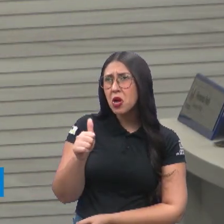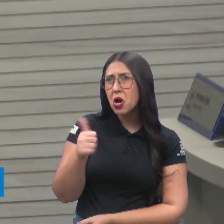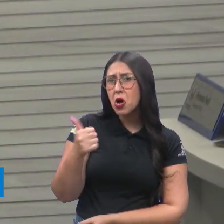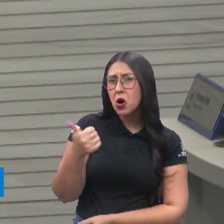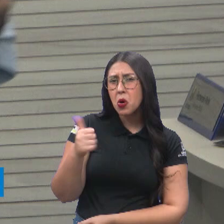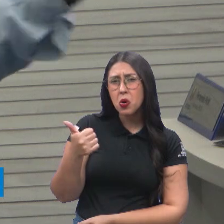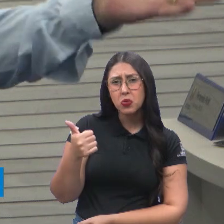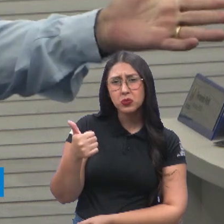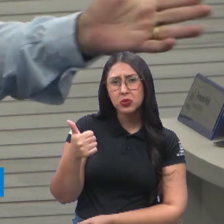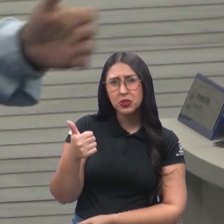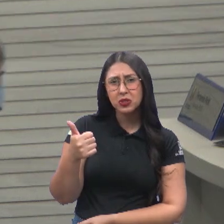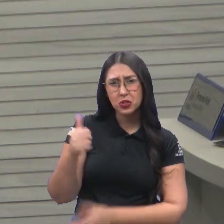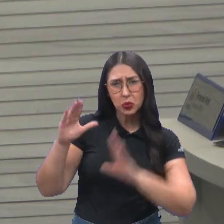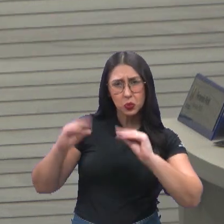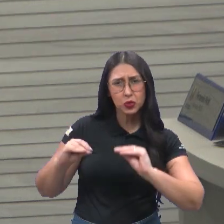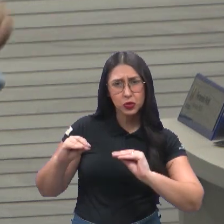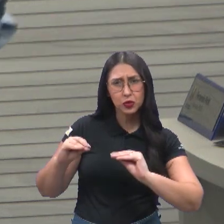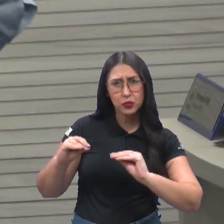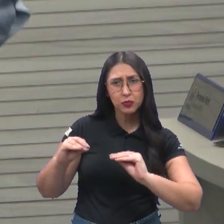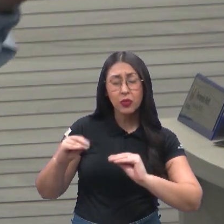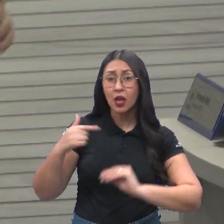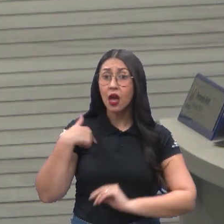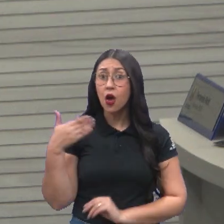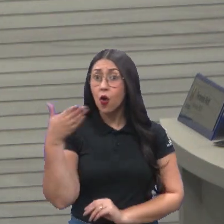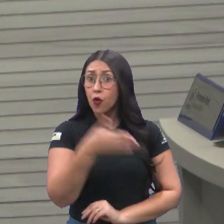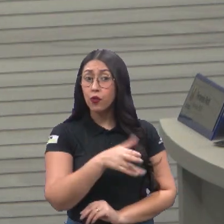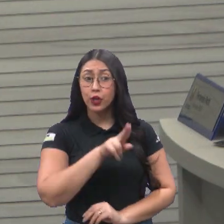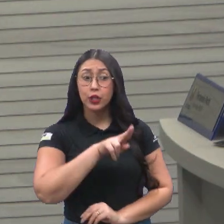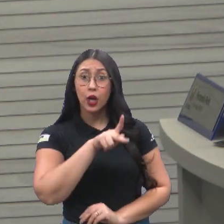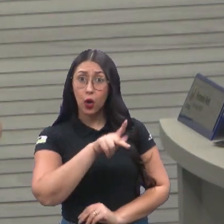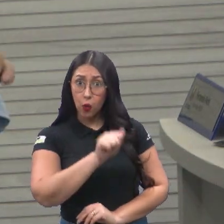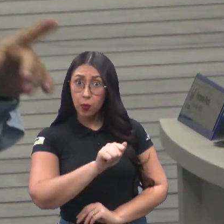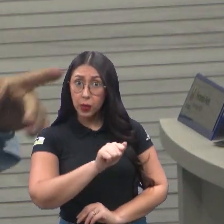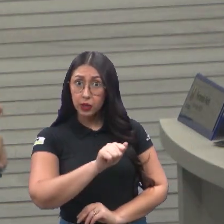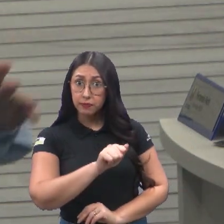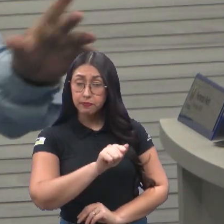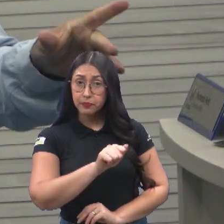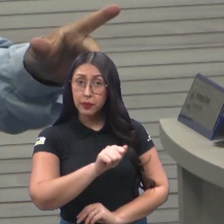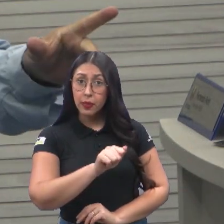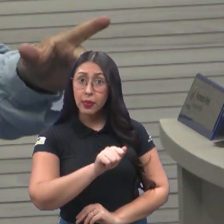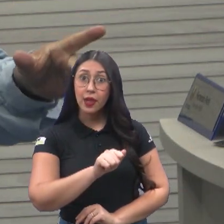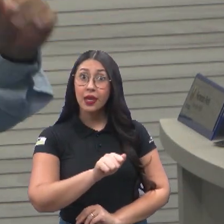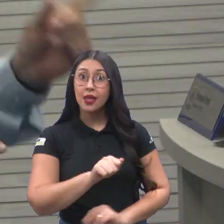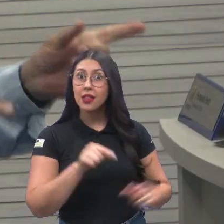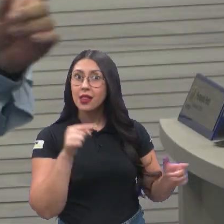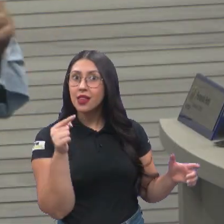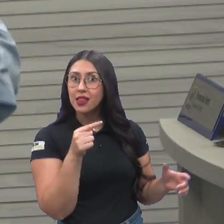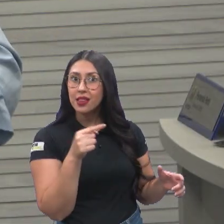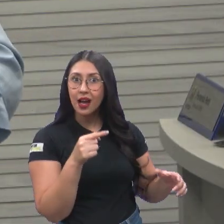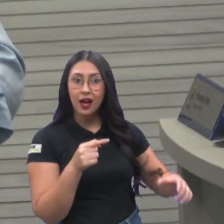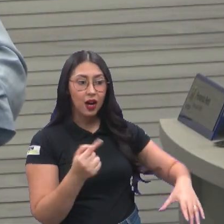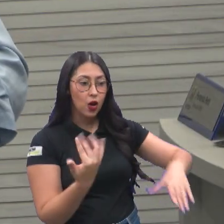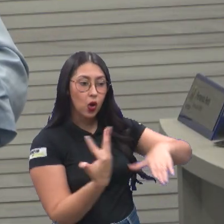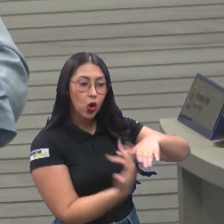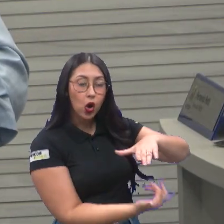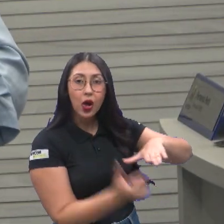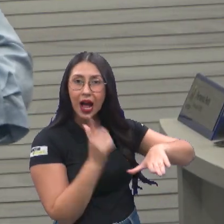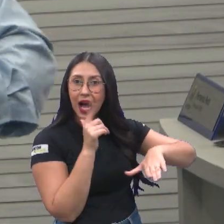ou menos, da noite, estive na UPA do Alto da Ponte e os bueiros entupidos na UPA do Alto da